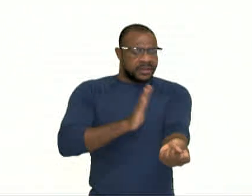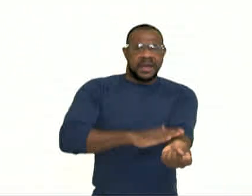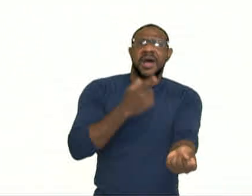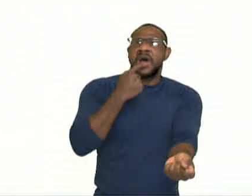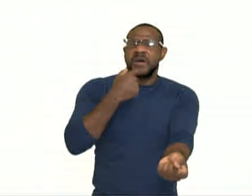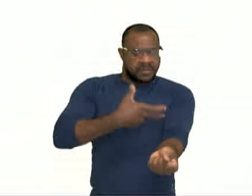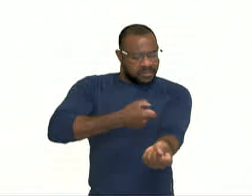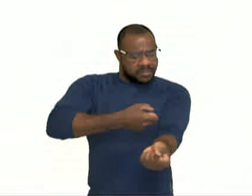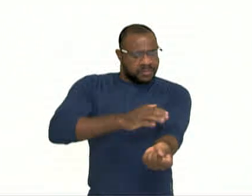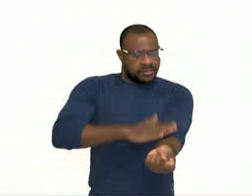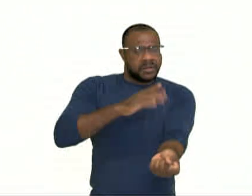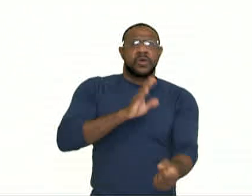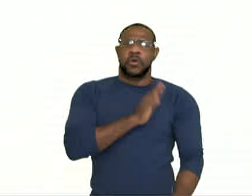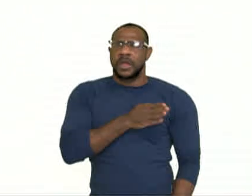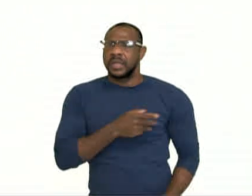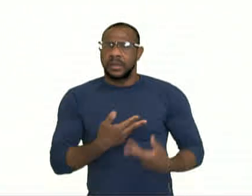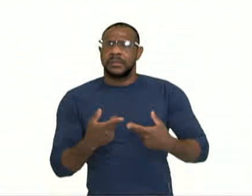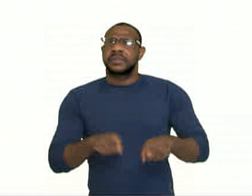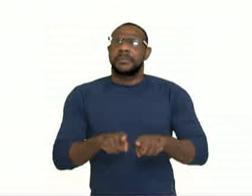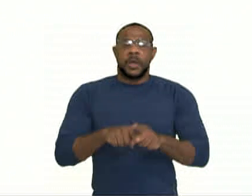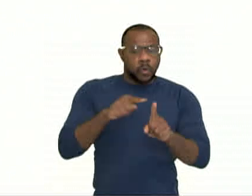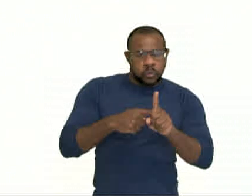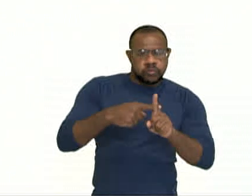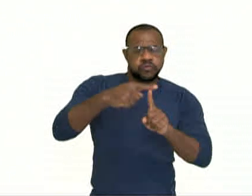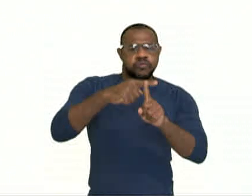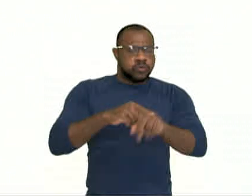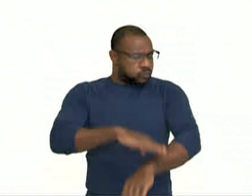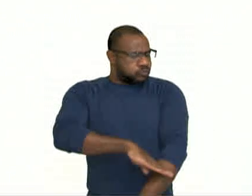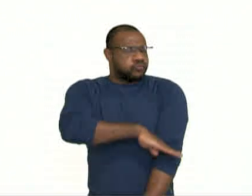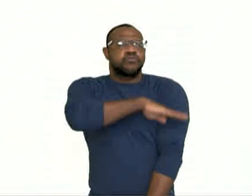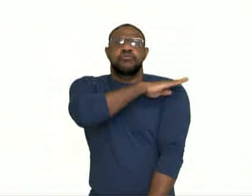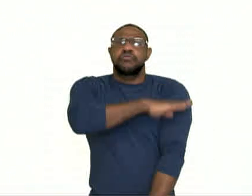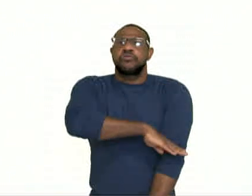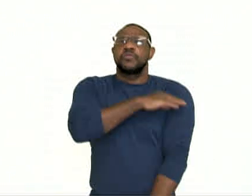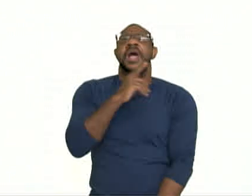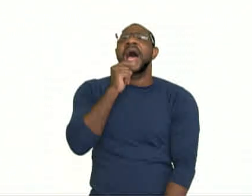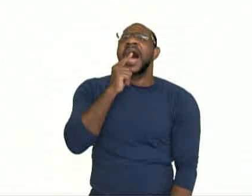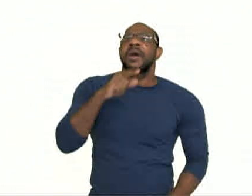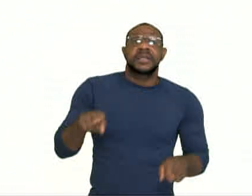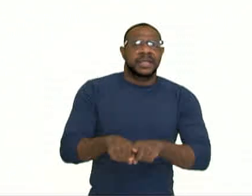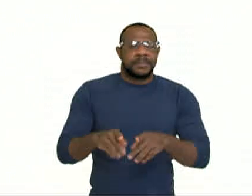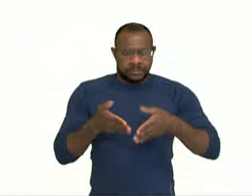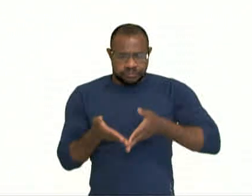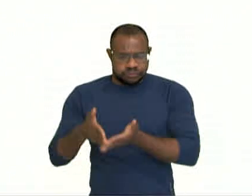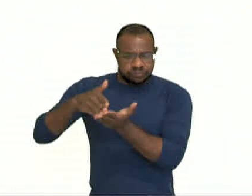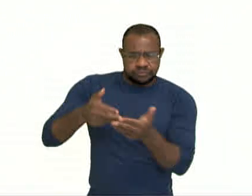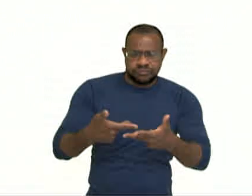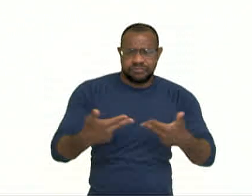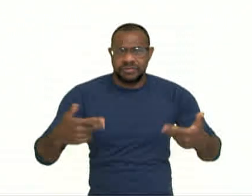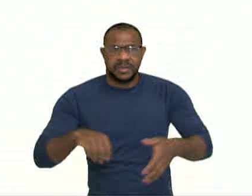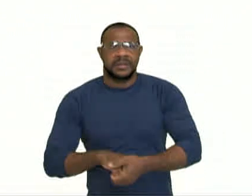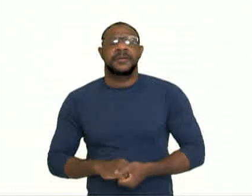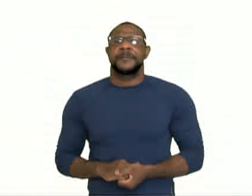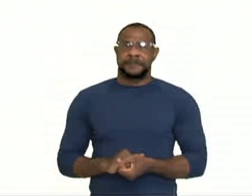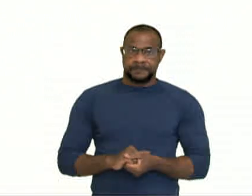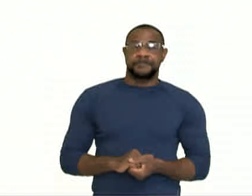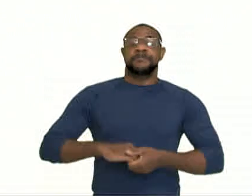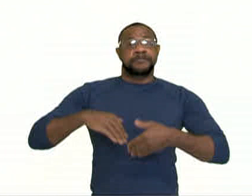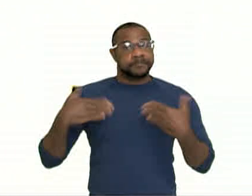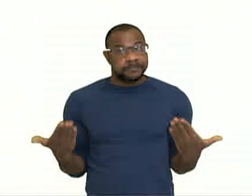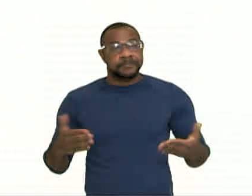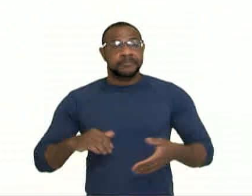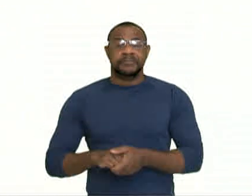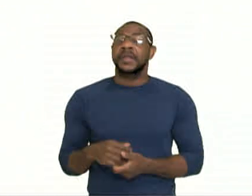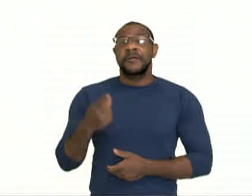do coração e o nível de água também de uma bacia marítima devido à sua periodicidade. Então